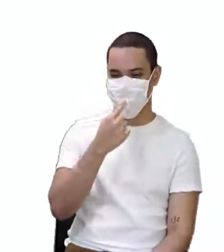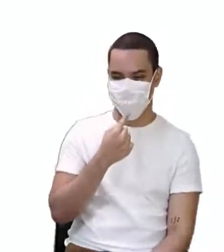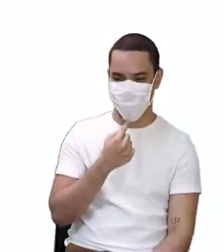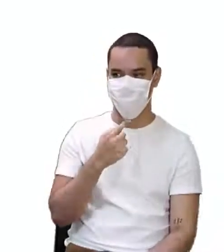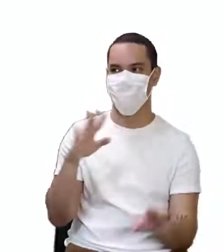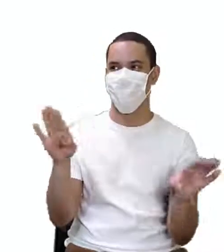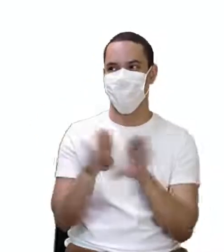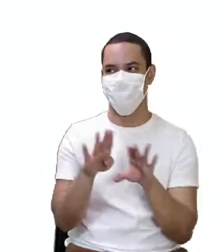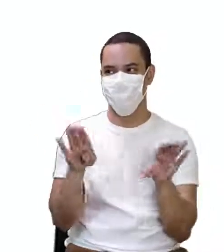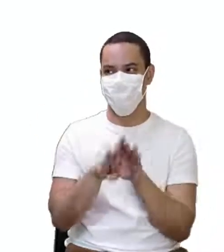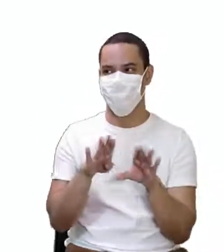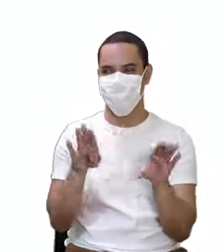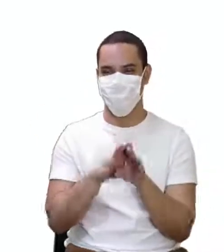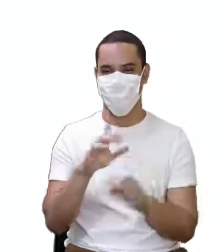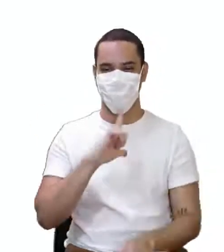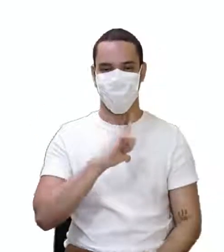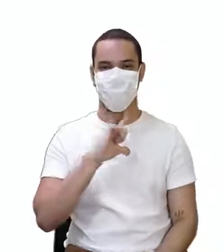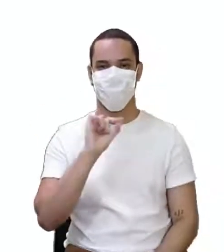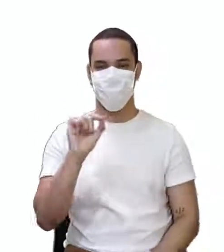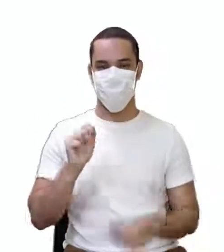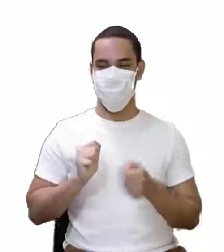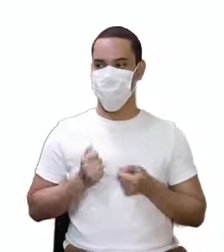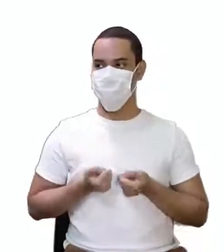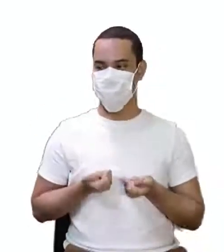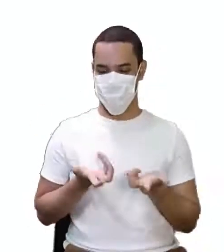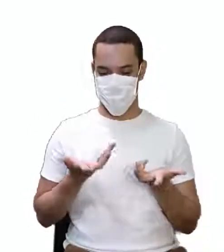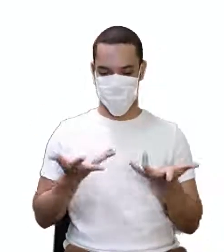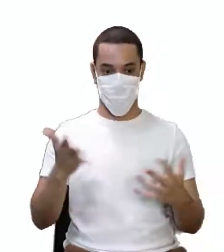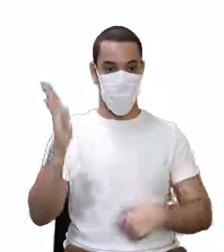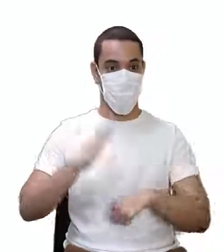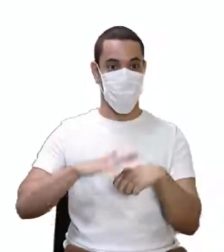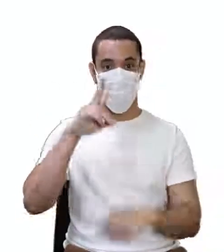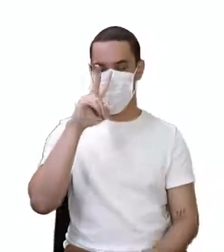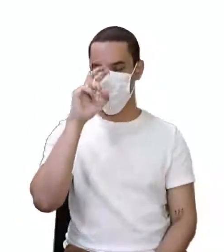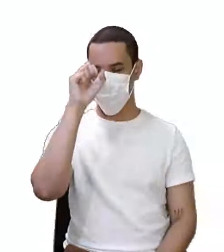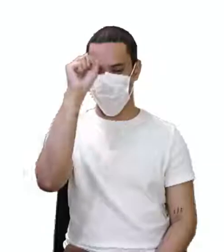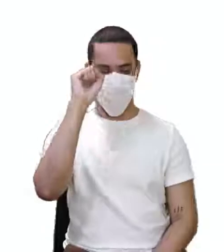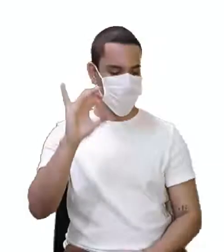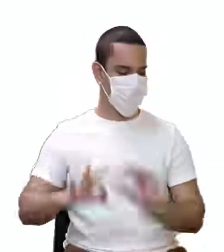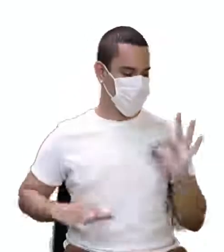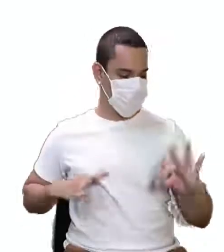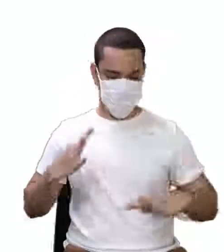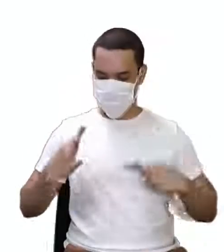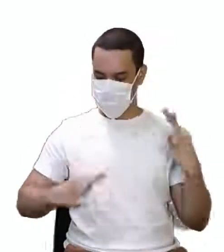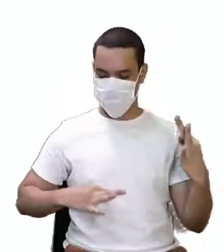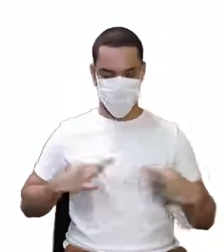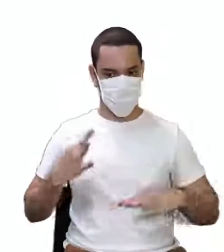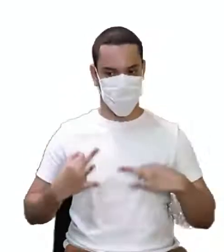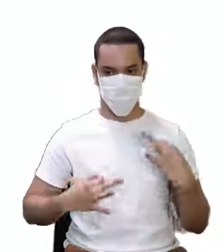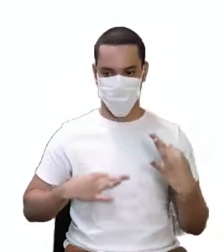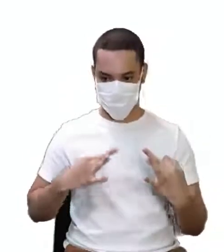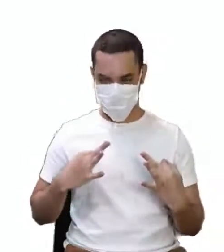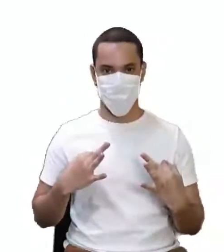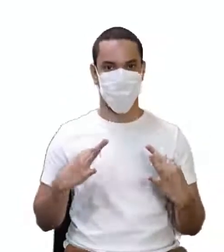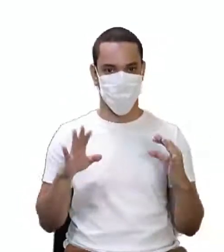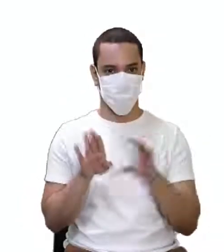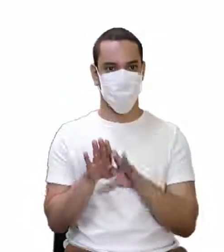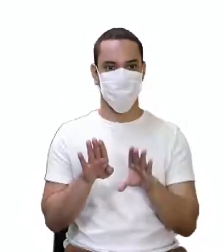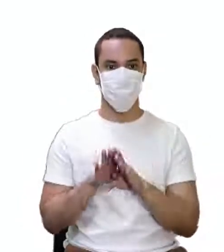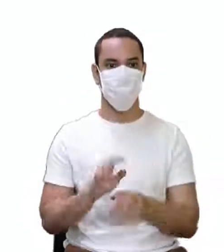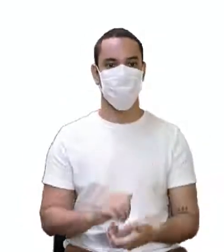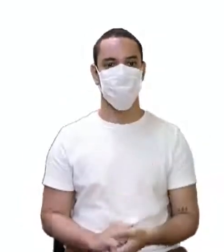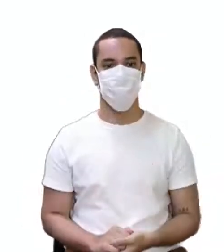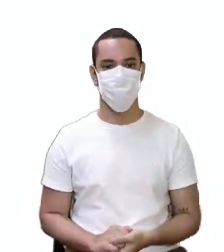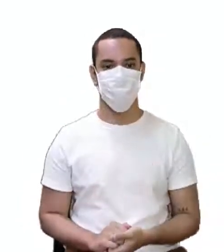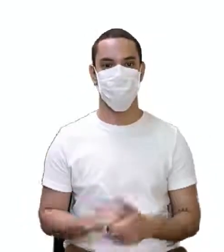você também, né, eles têm essa liberação, é muito mais forte, é mais acentuada nas espécies irracionais, tá bom?